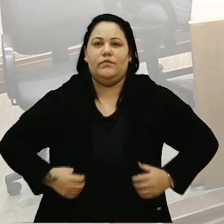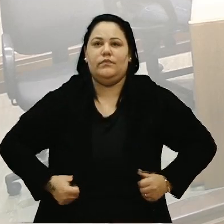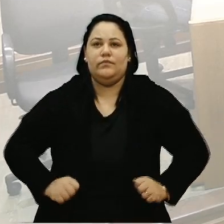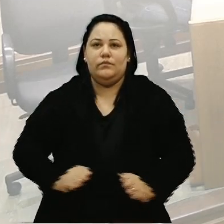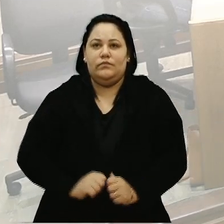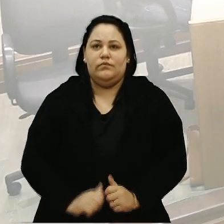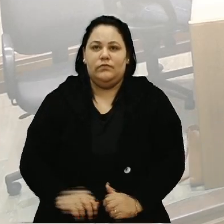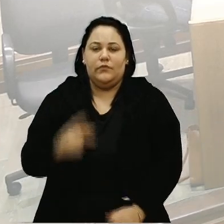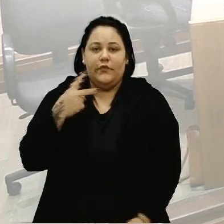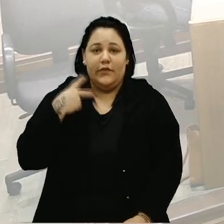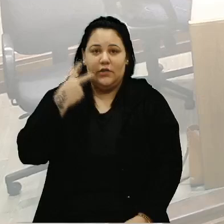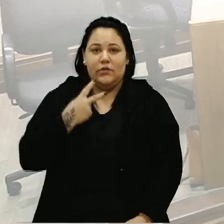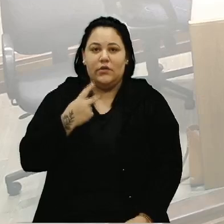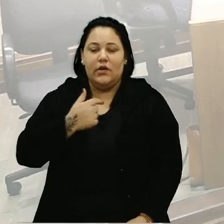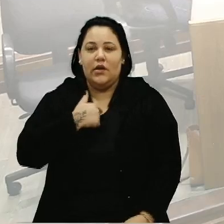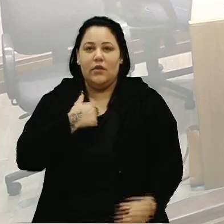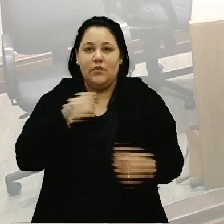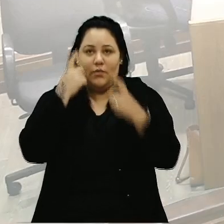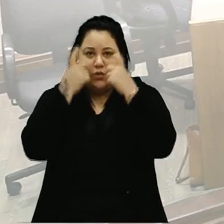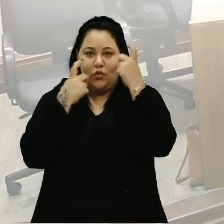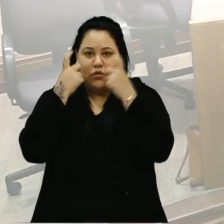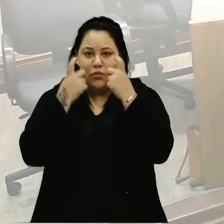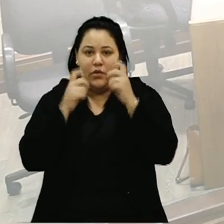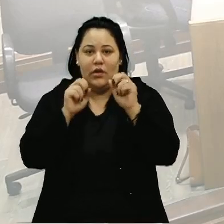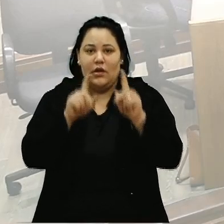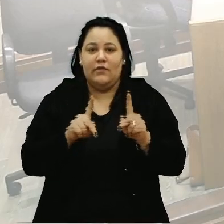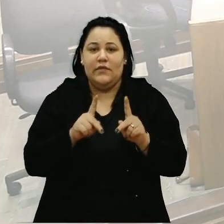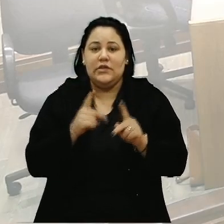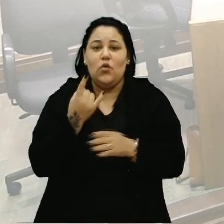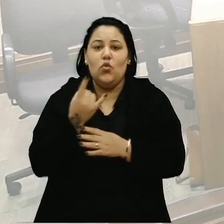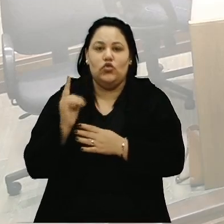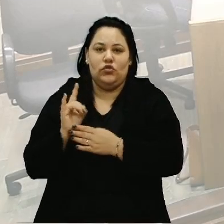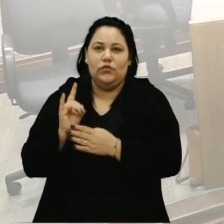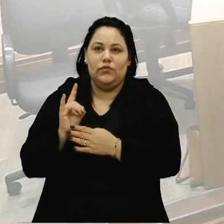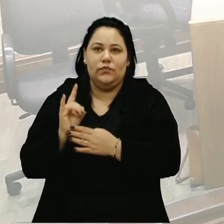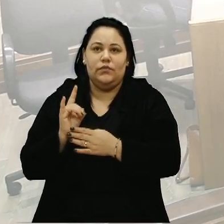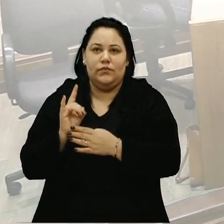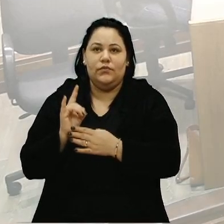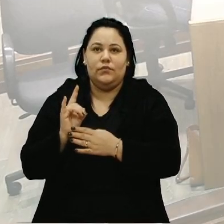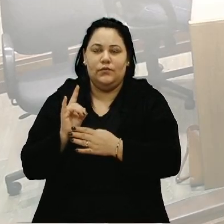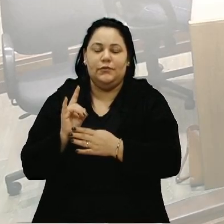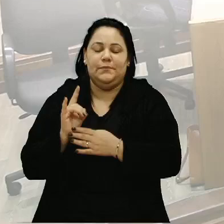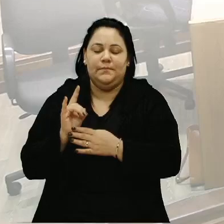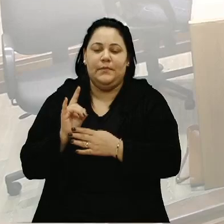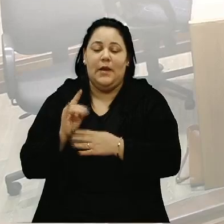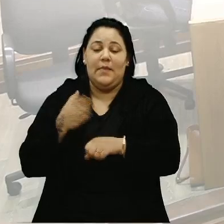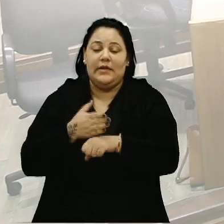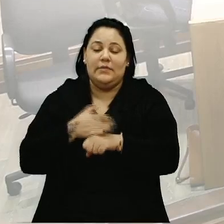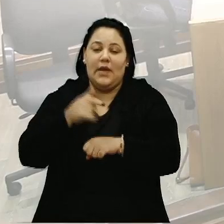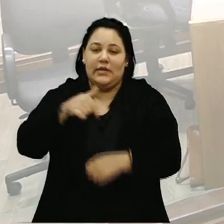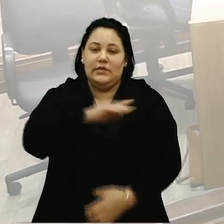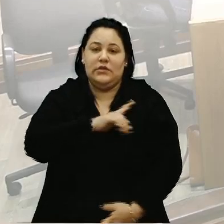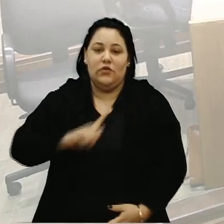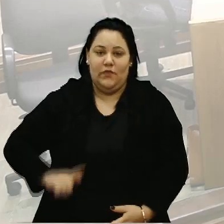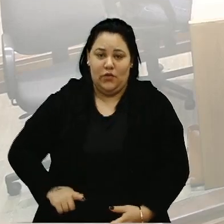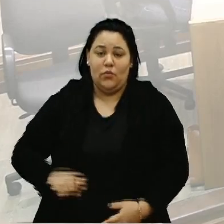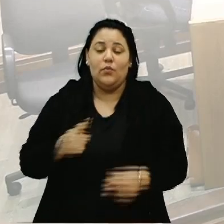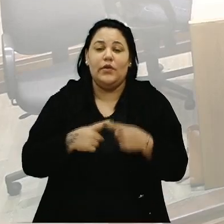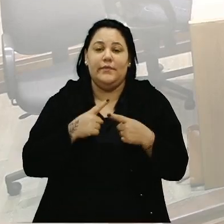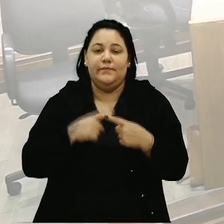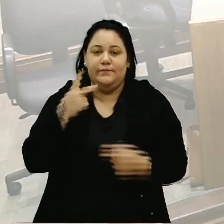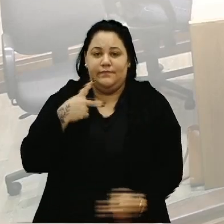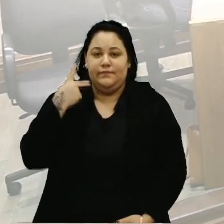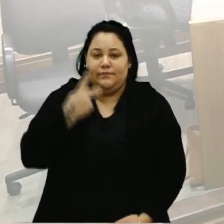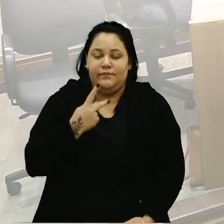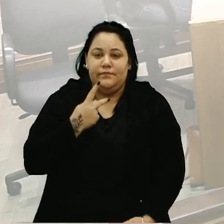preocupo. Quem vai ser o último a fechar a porta e apagar a luz desse governo? Por quê, vereador?